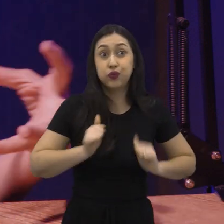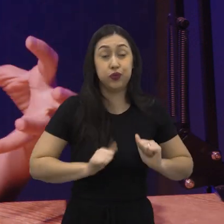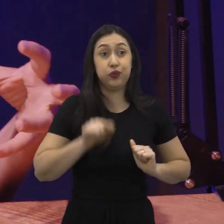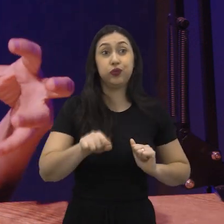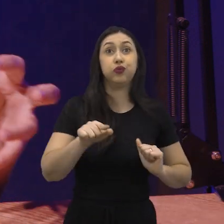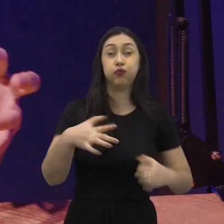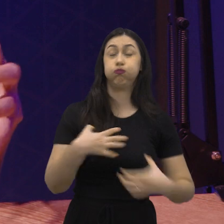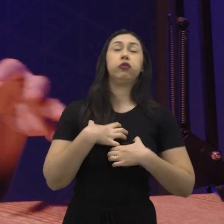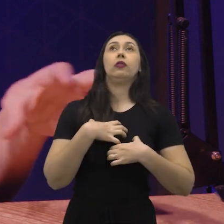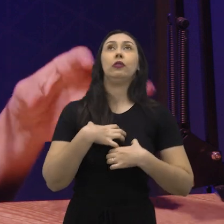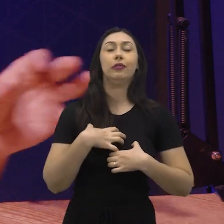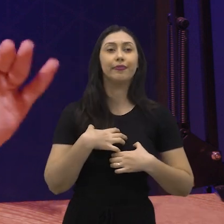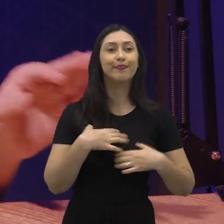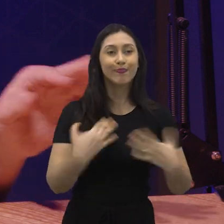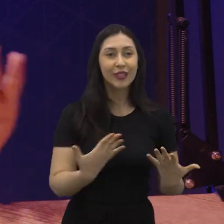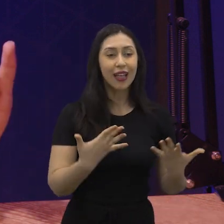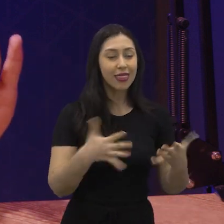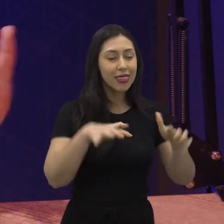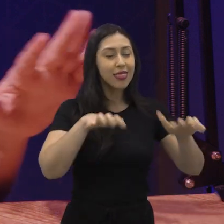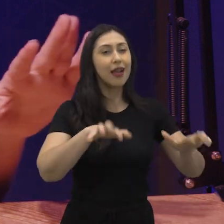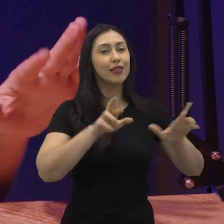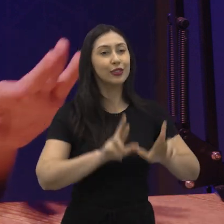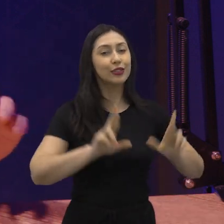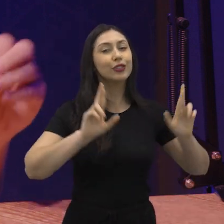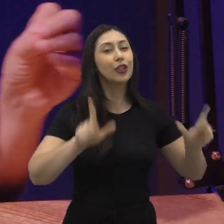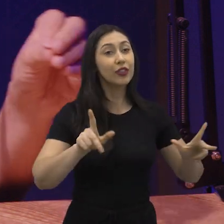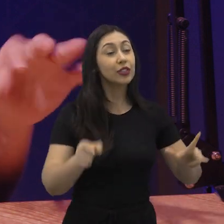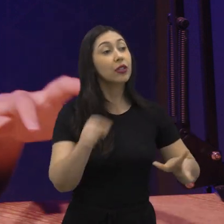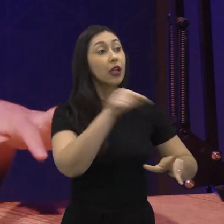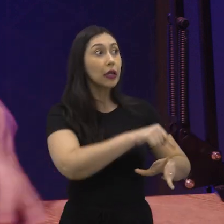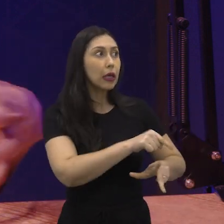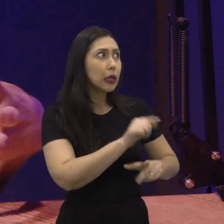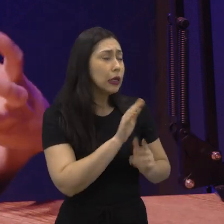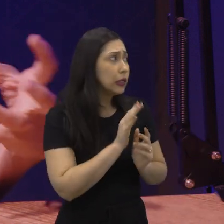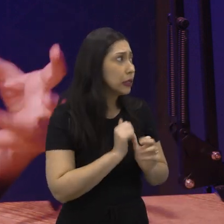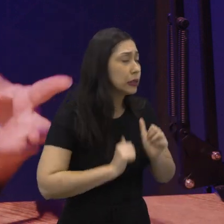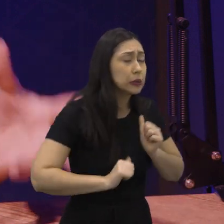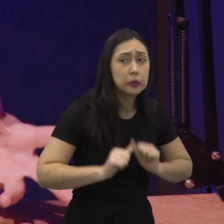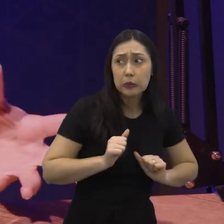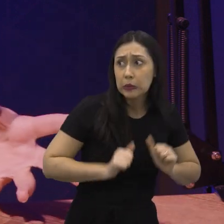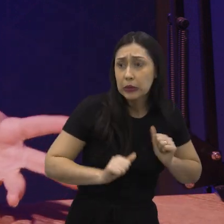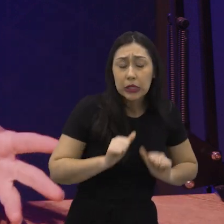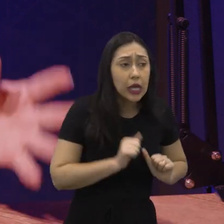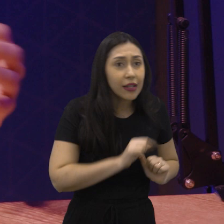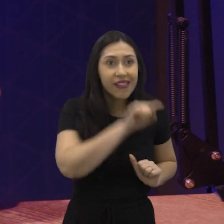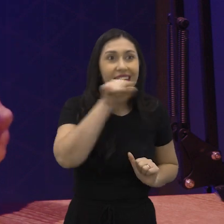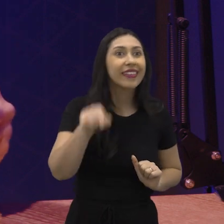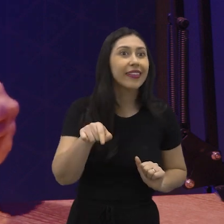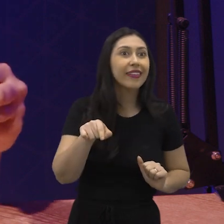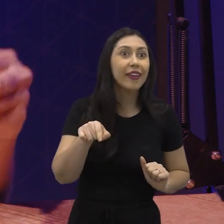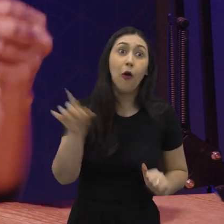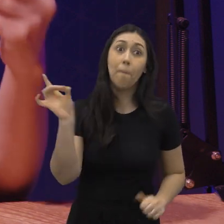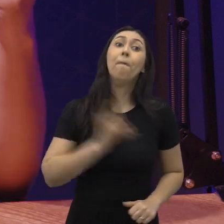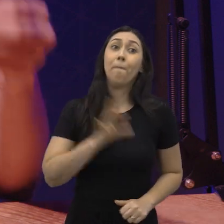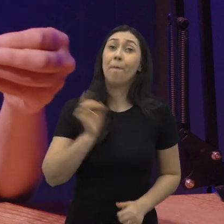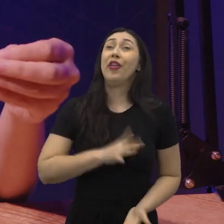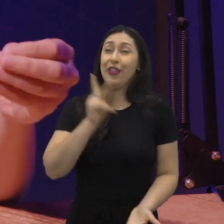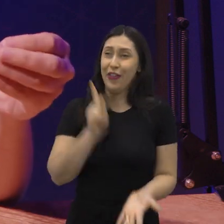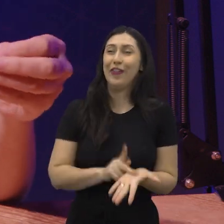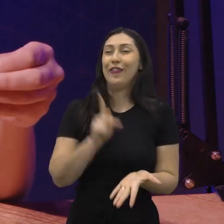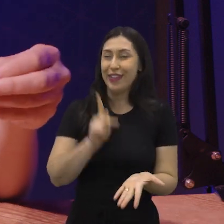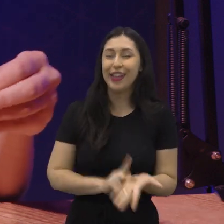o choque. Então a gente tem essas duas coisas, né, o terror seria mais essa ansiedade da expectativa e o horror é